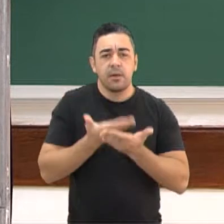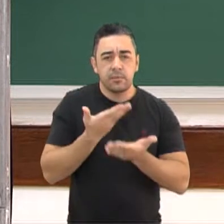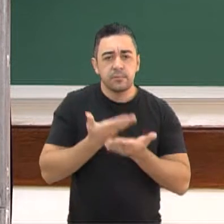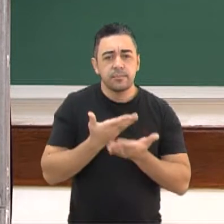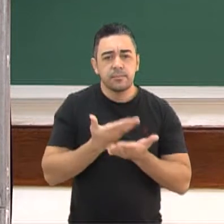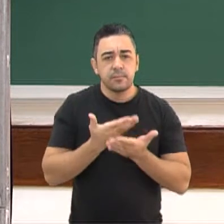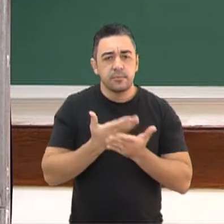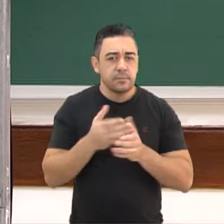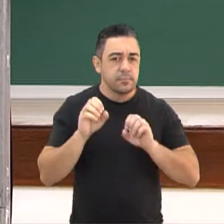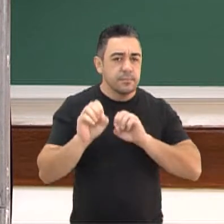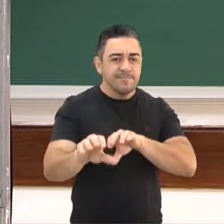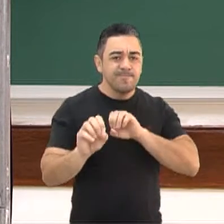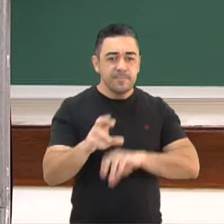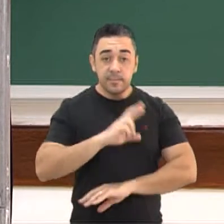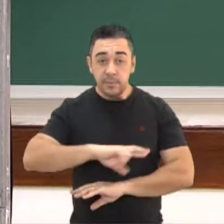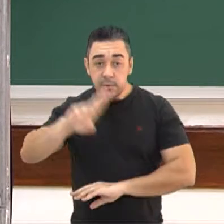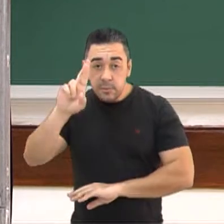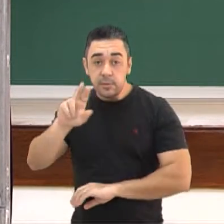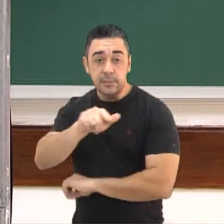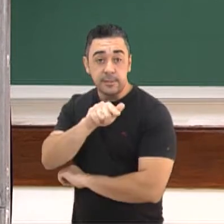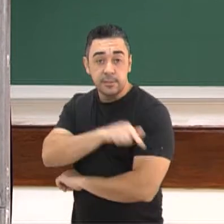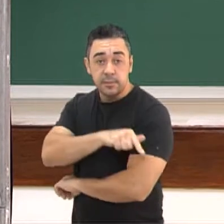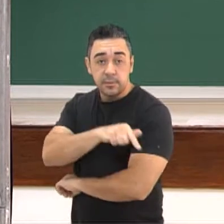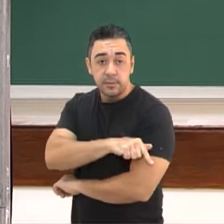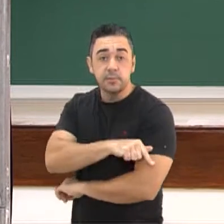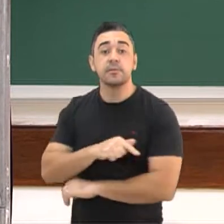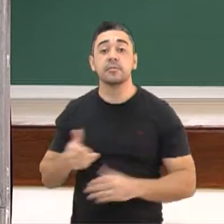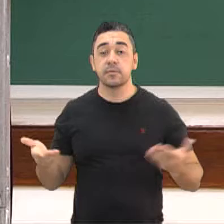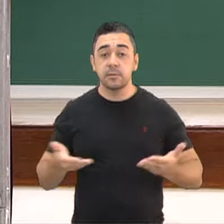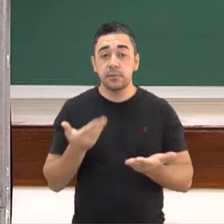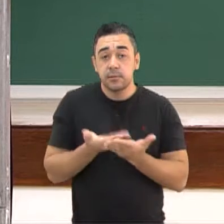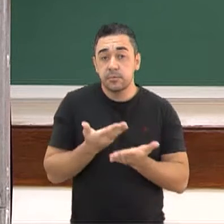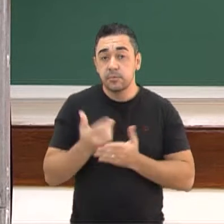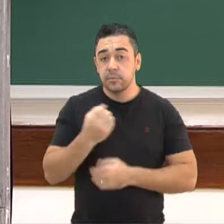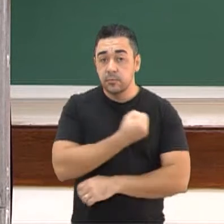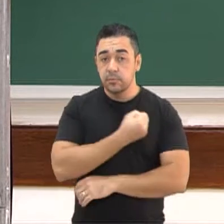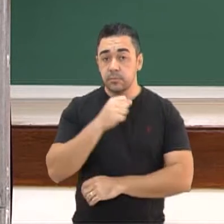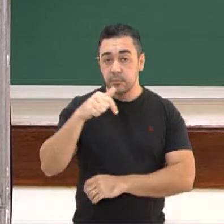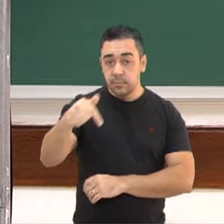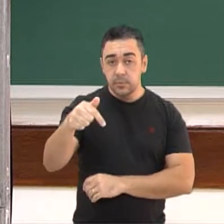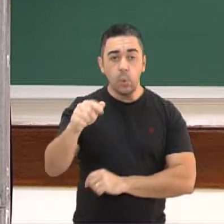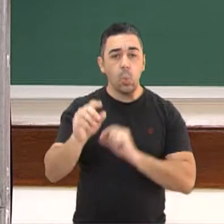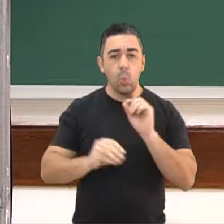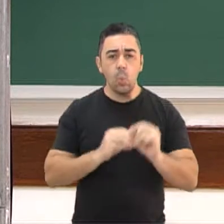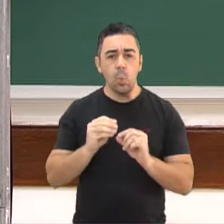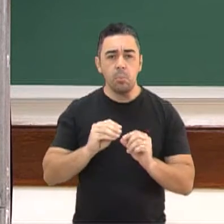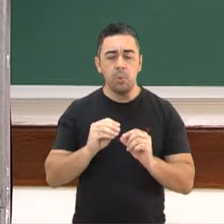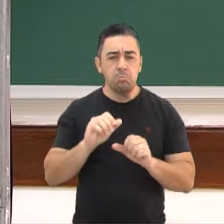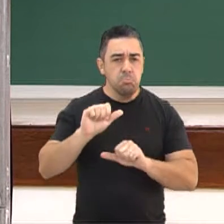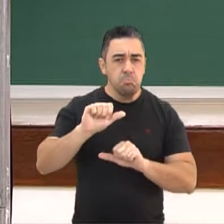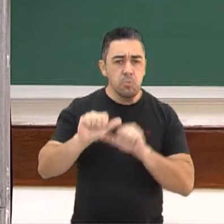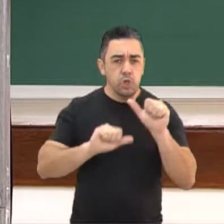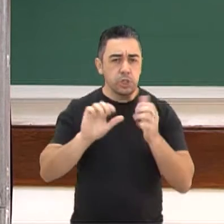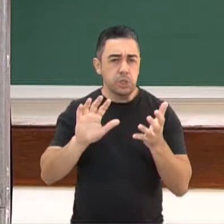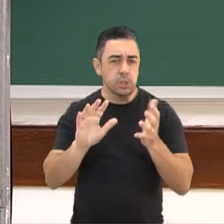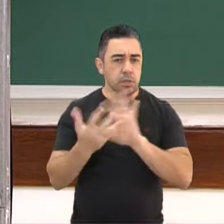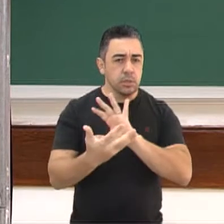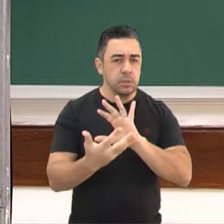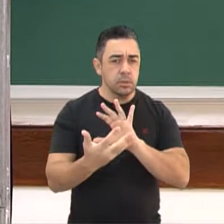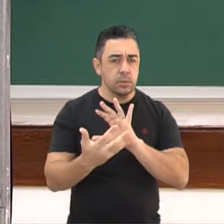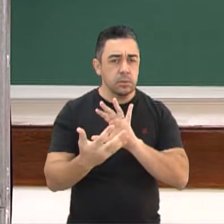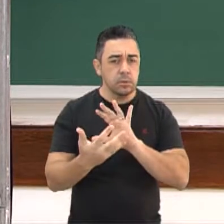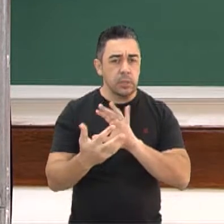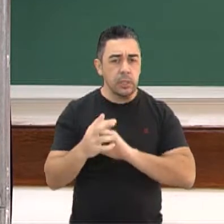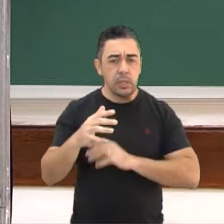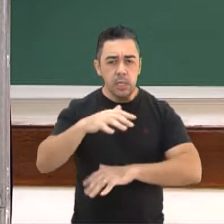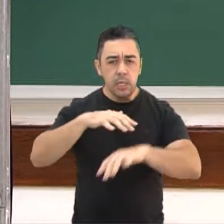aula de ensino religioso para o 7º ano, aula 7, ritos de passagem. Em aulas